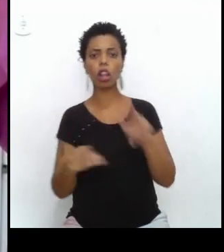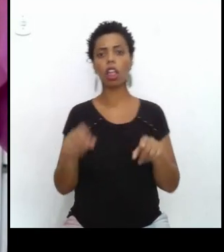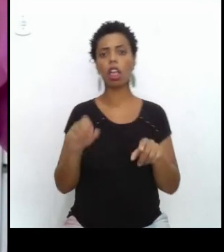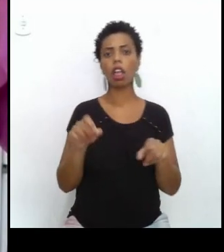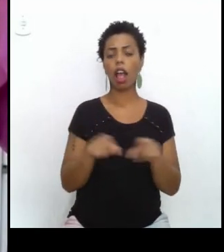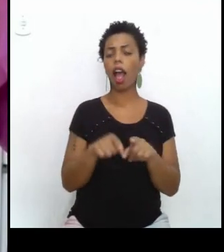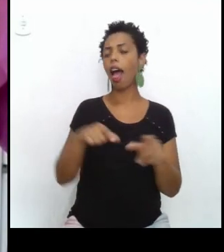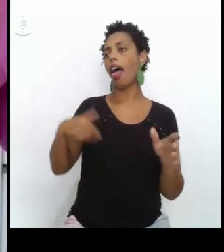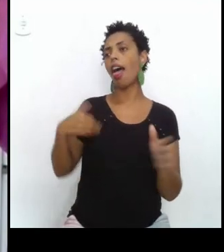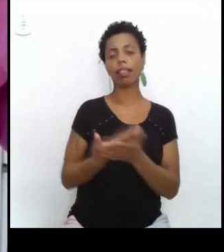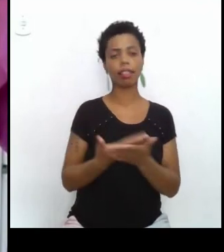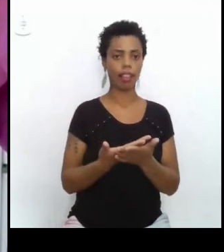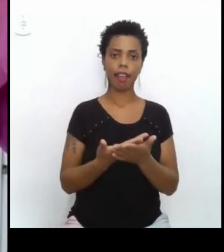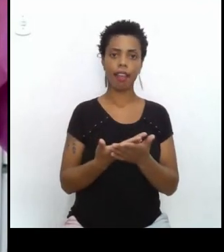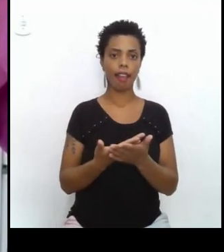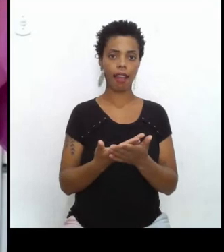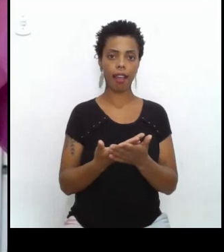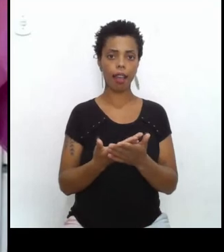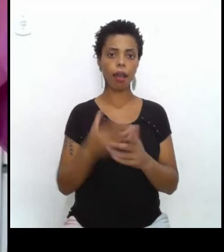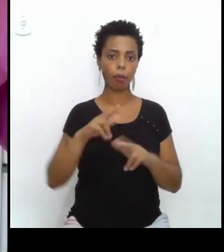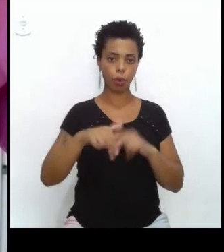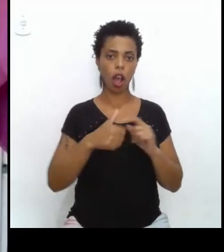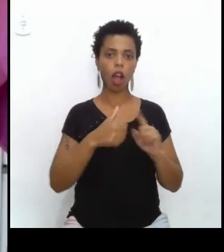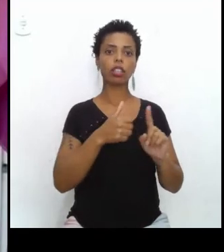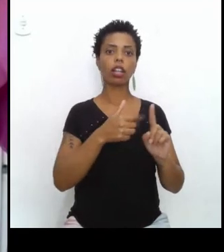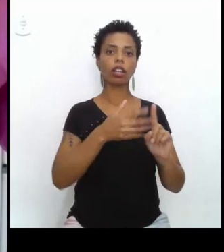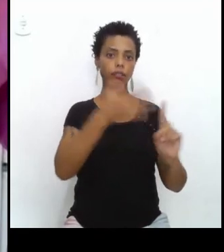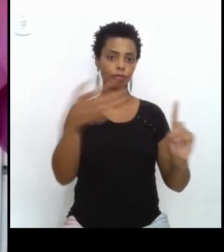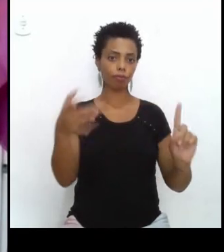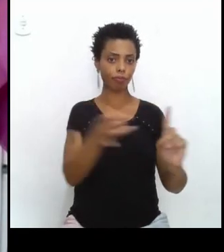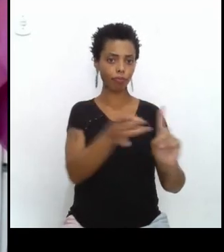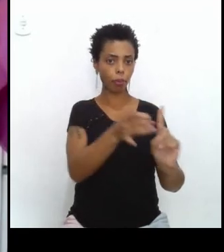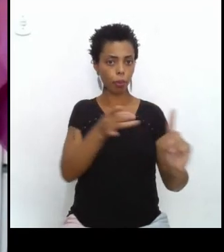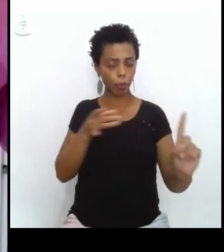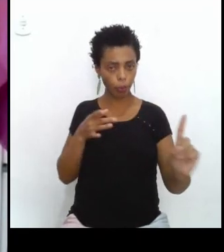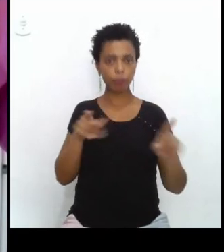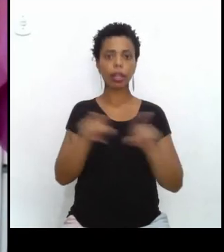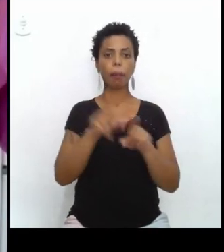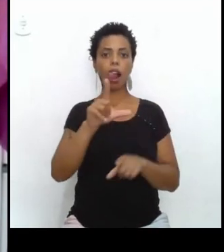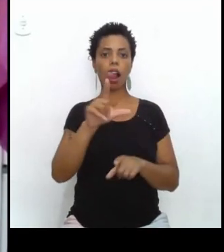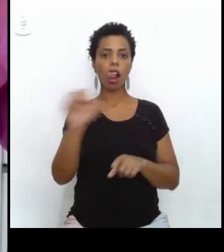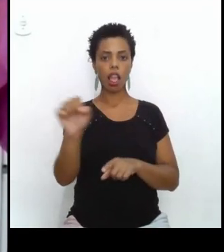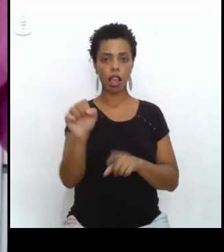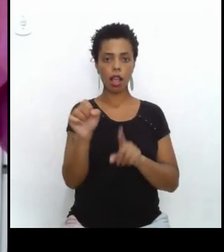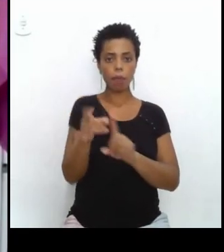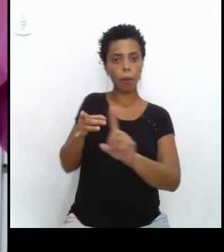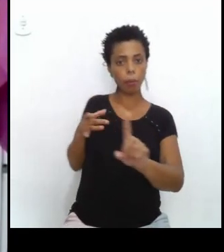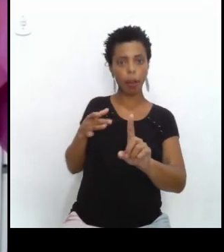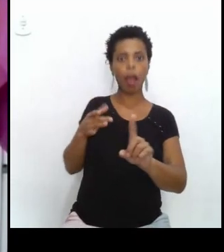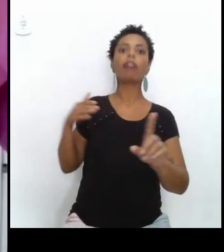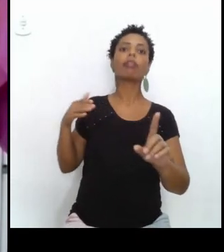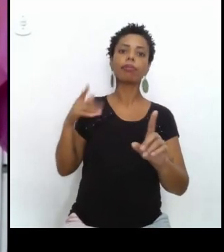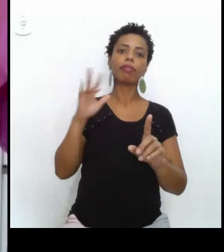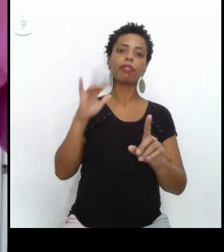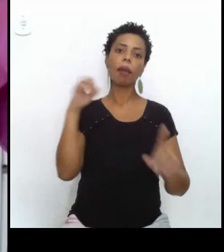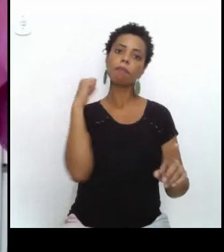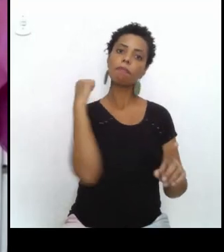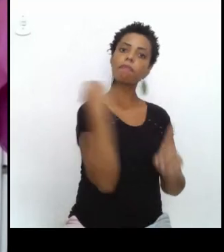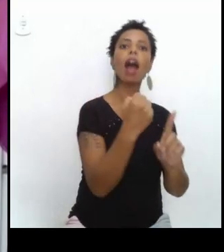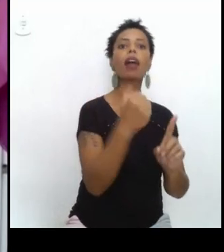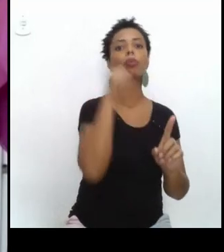aí né motivada pela energia que o fubinha pelejo pelejo meu sobrinho e pode terminar no leite possídio e